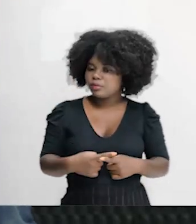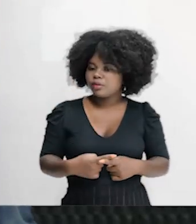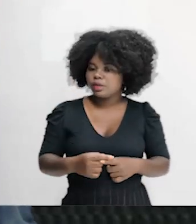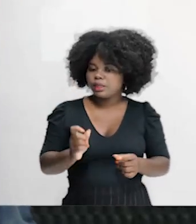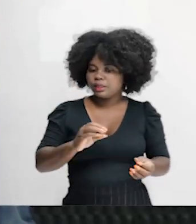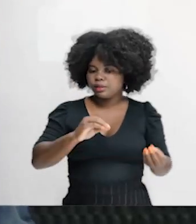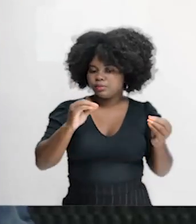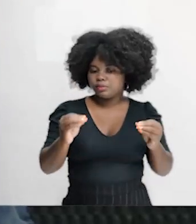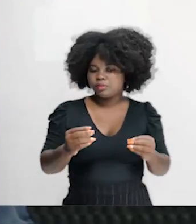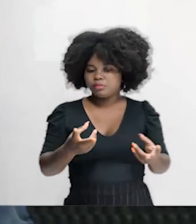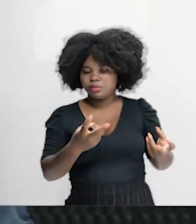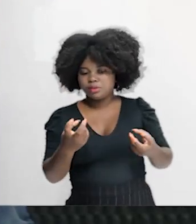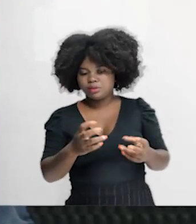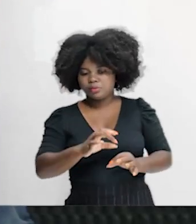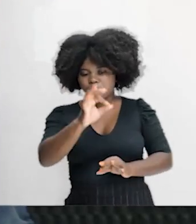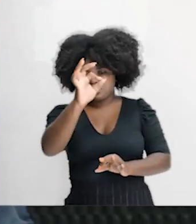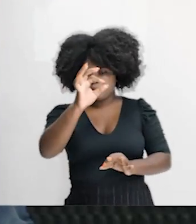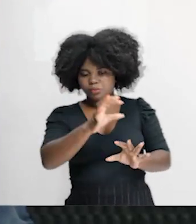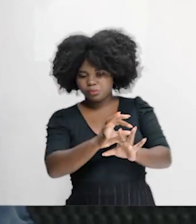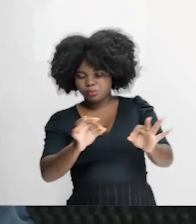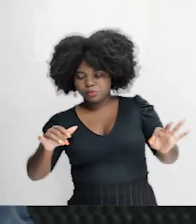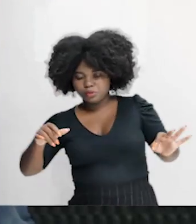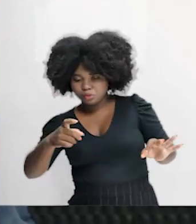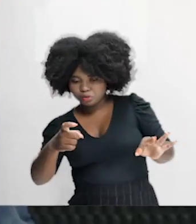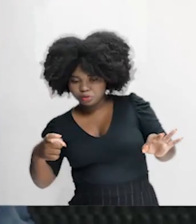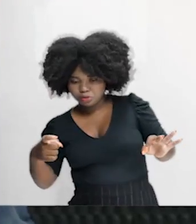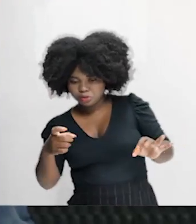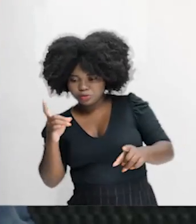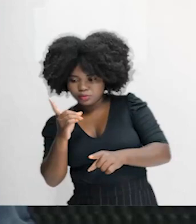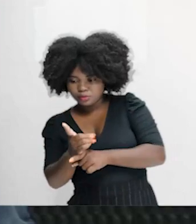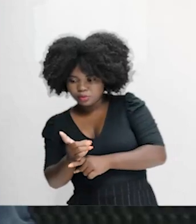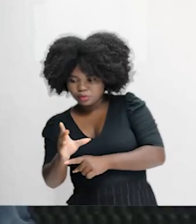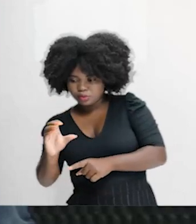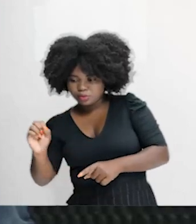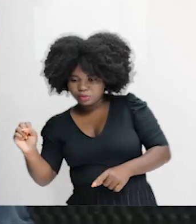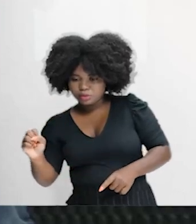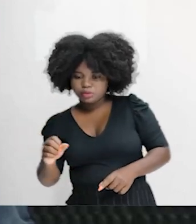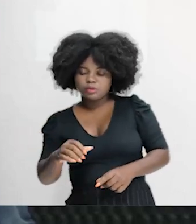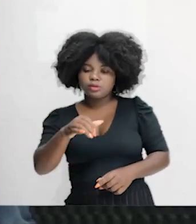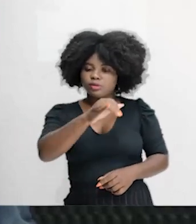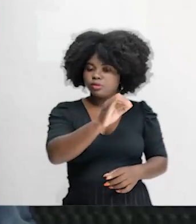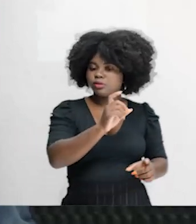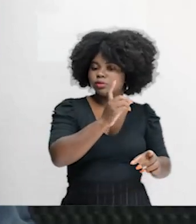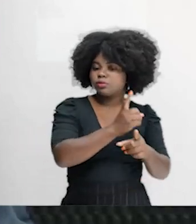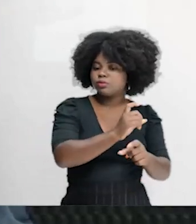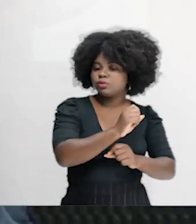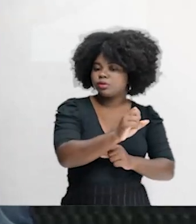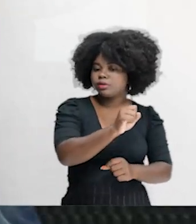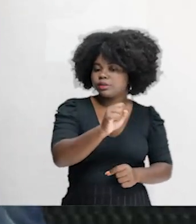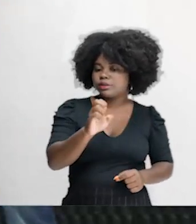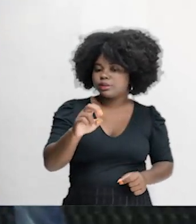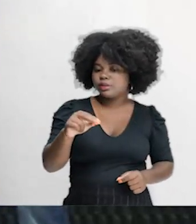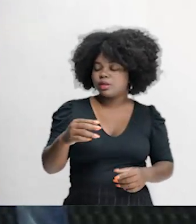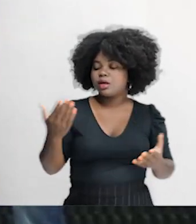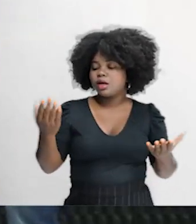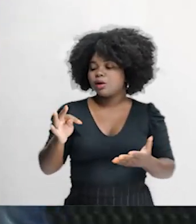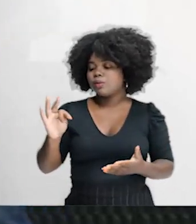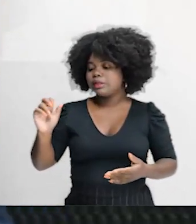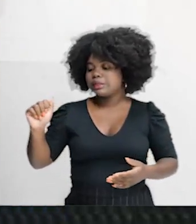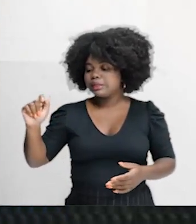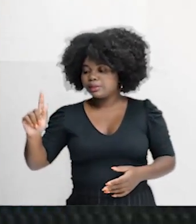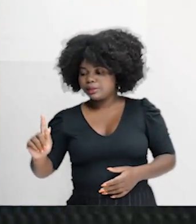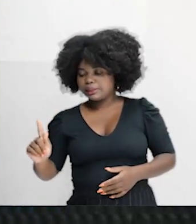pegar a extremidade e no eixo X você vai encontrar o cosseno e no eixo Y você encontra o seno. Agora a